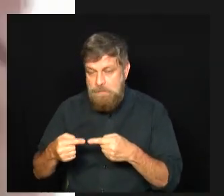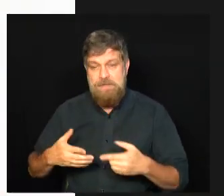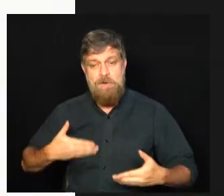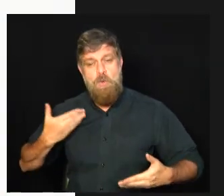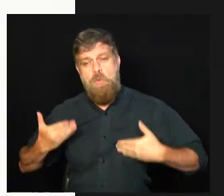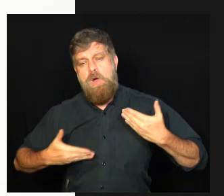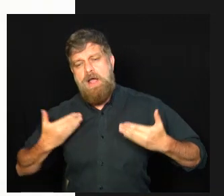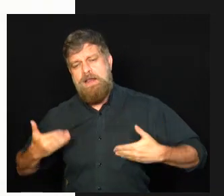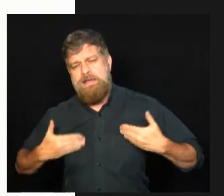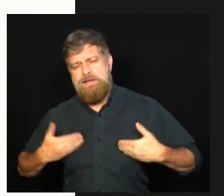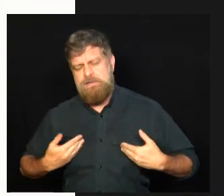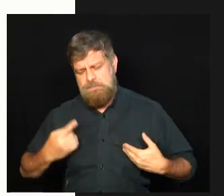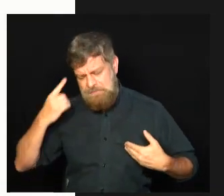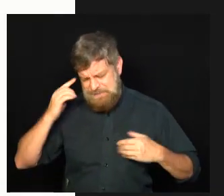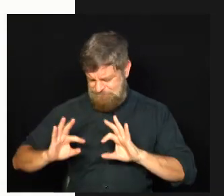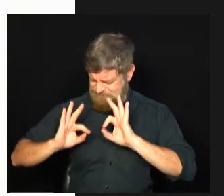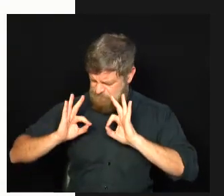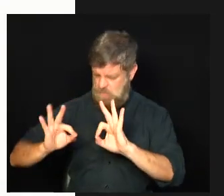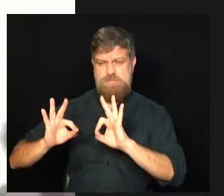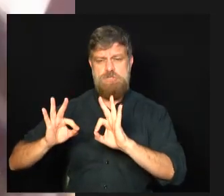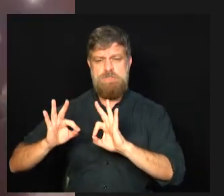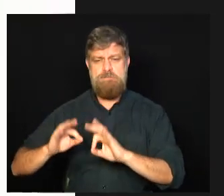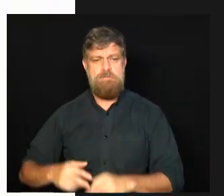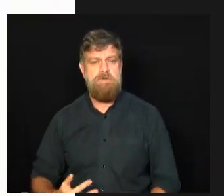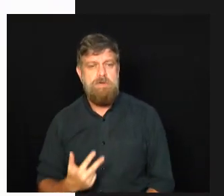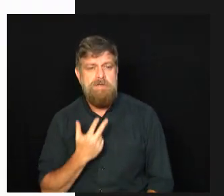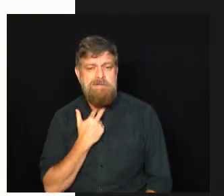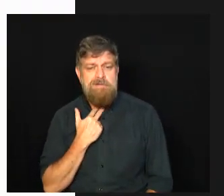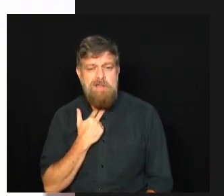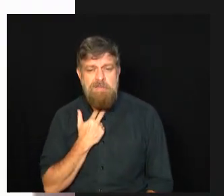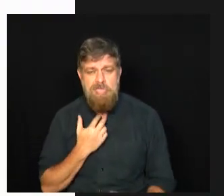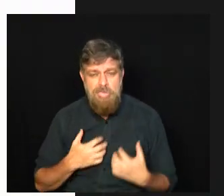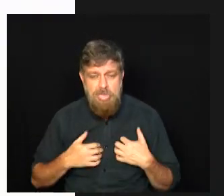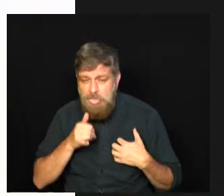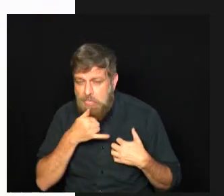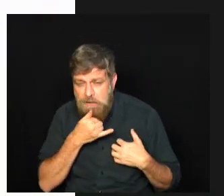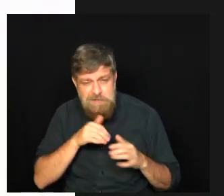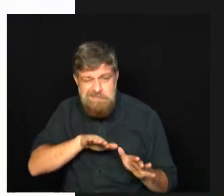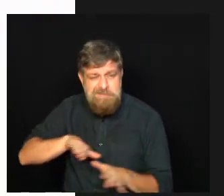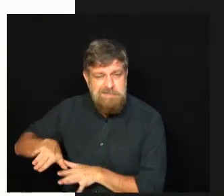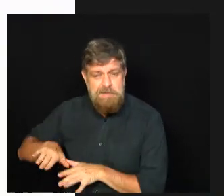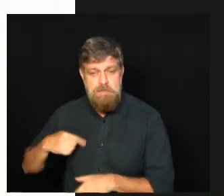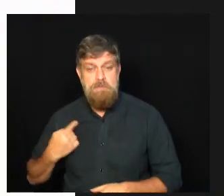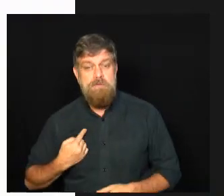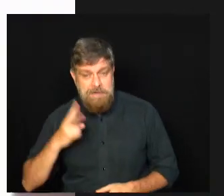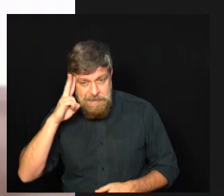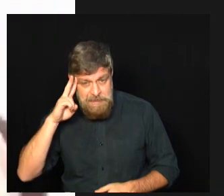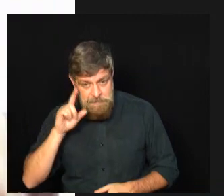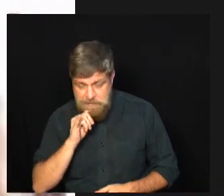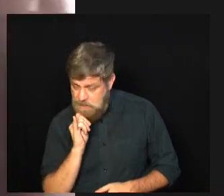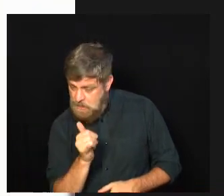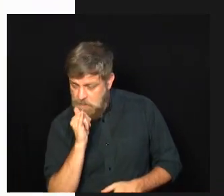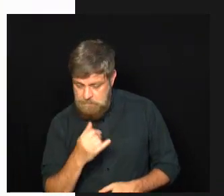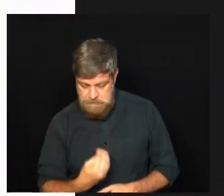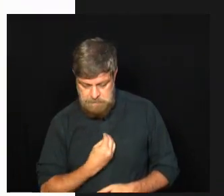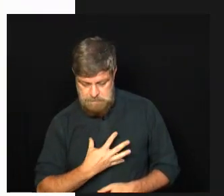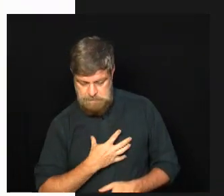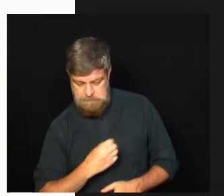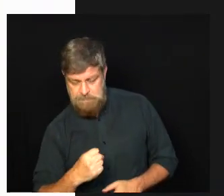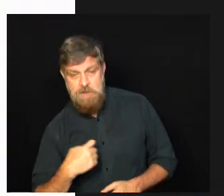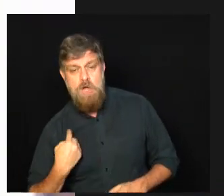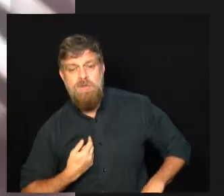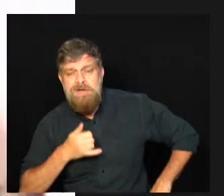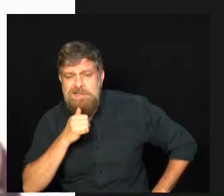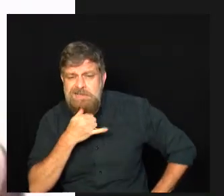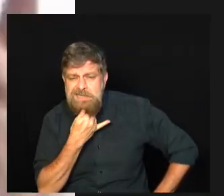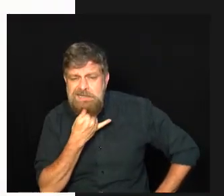ser positivo, né? Não pode, eu falei agora há pouco do suicídio. Nós estamos tristes,